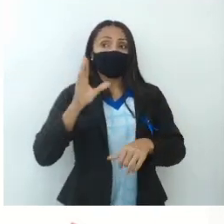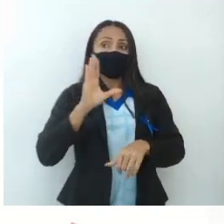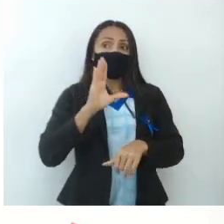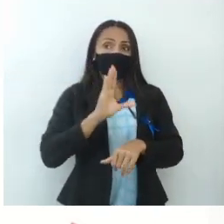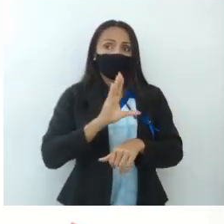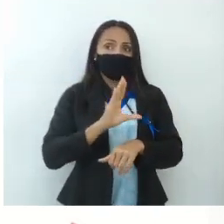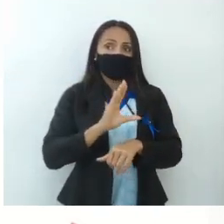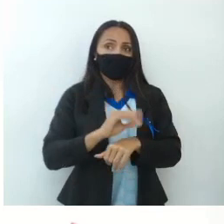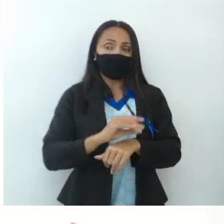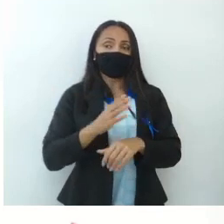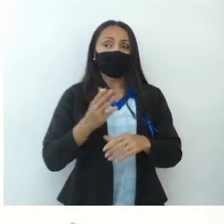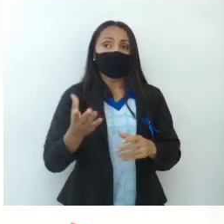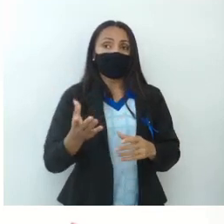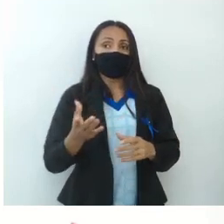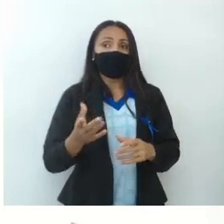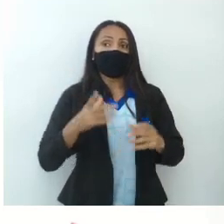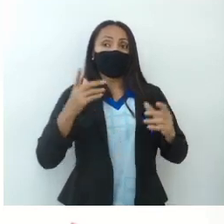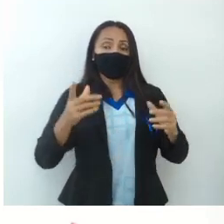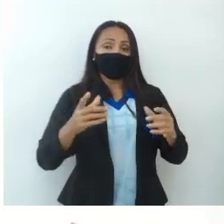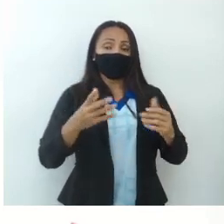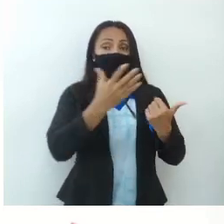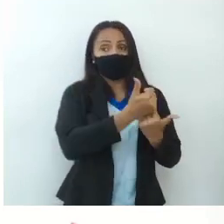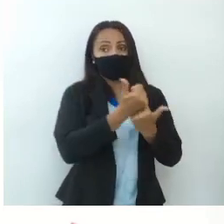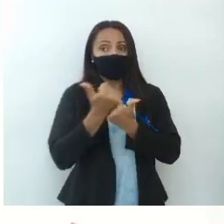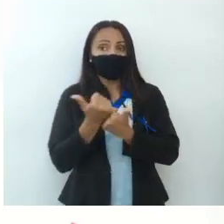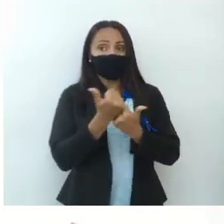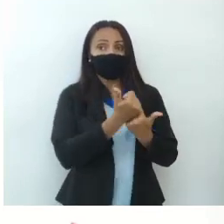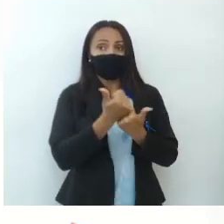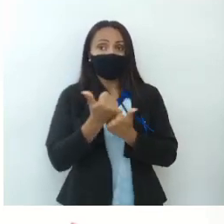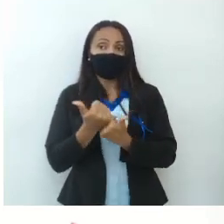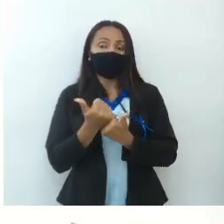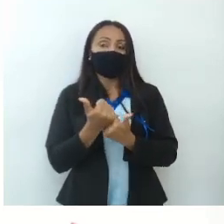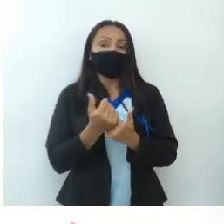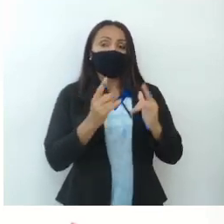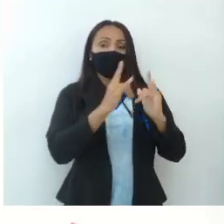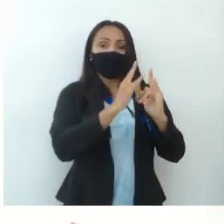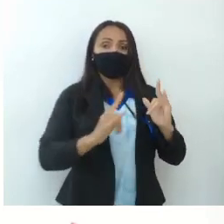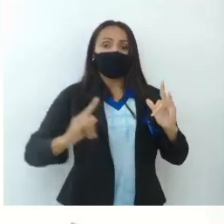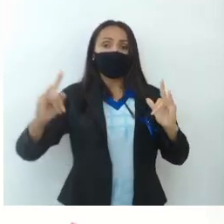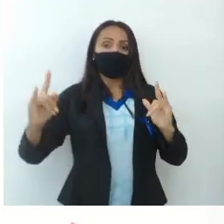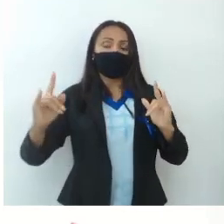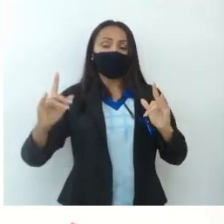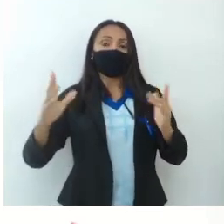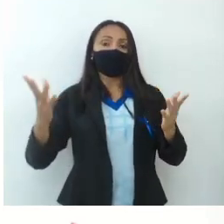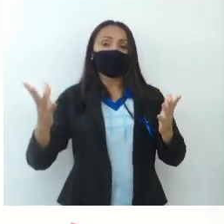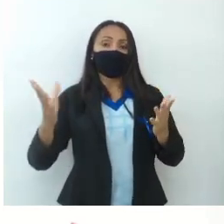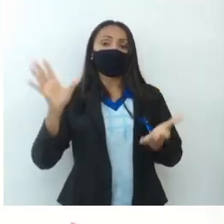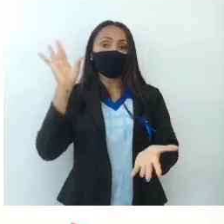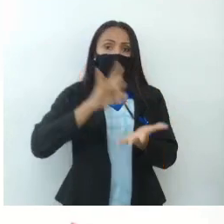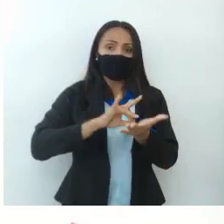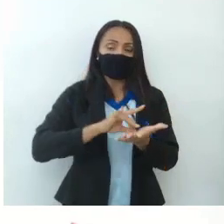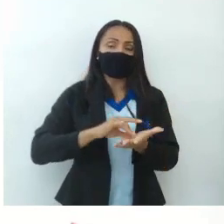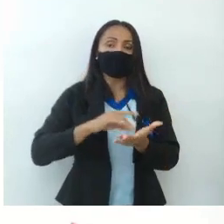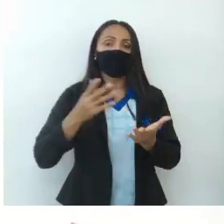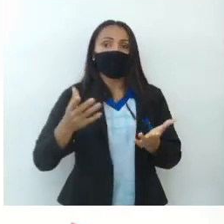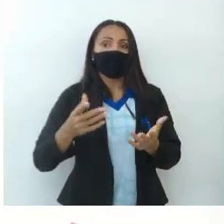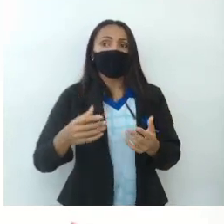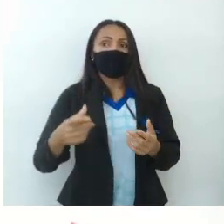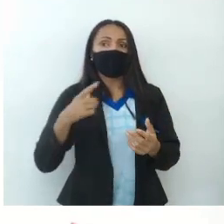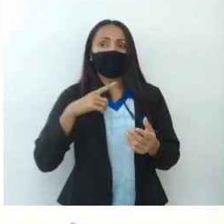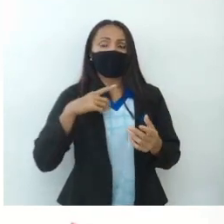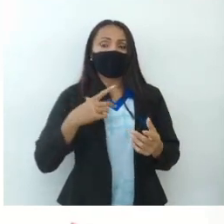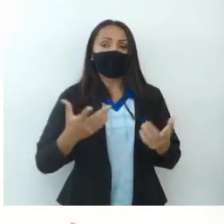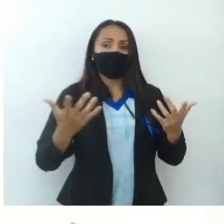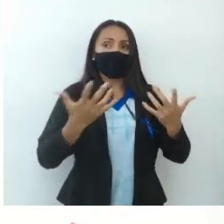até agressivo, mas ela foi substituída por uma ponte fixa na década de 1970. Ela tinha umas engrenagens que faziam com que ela